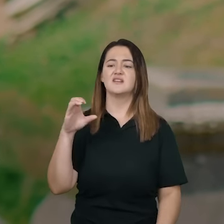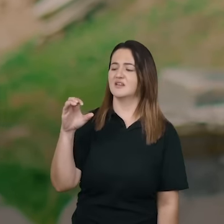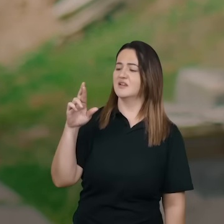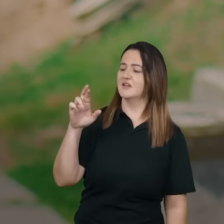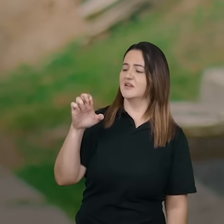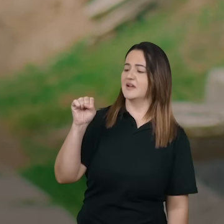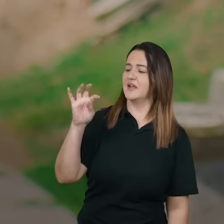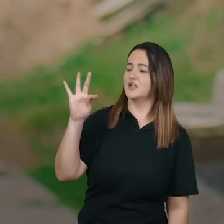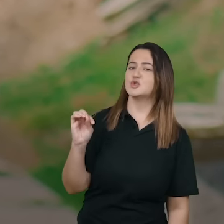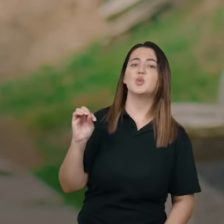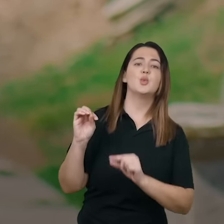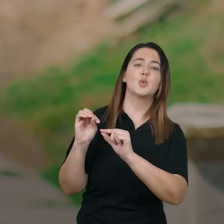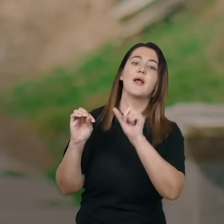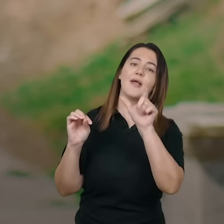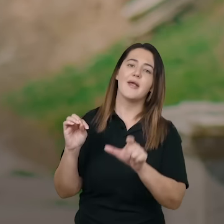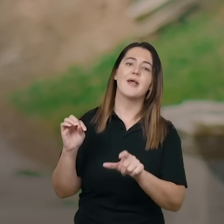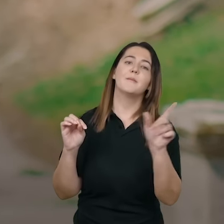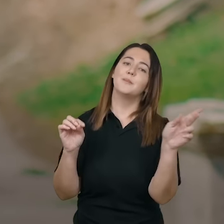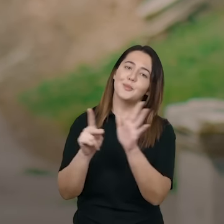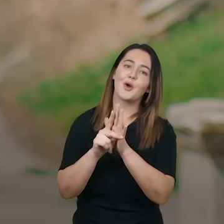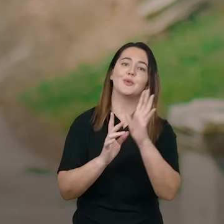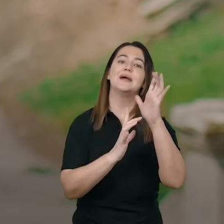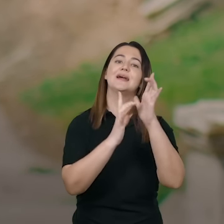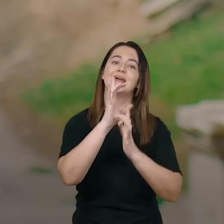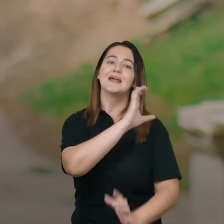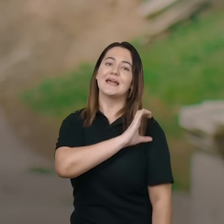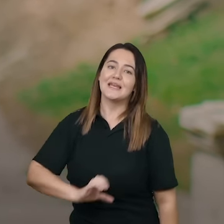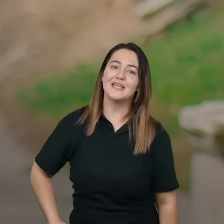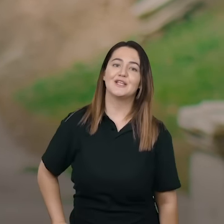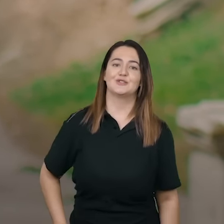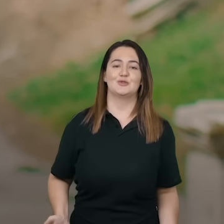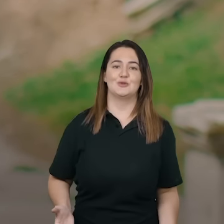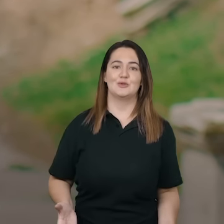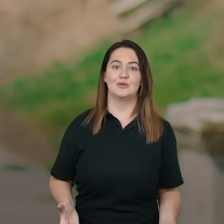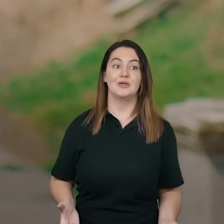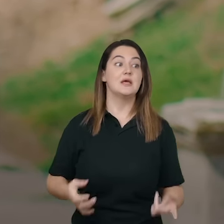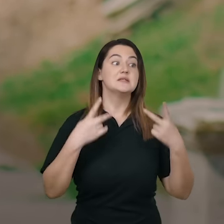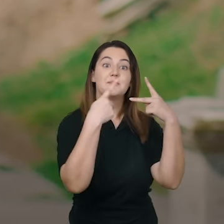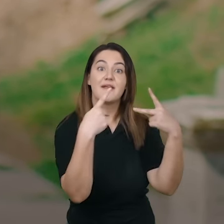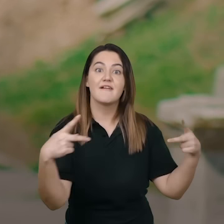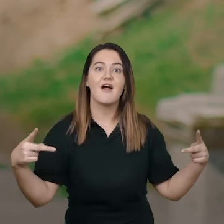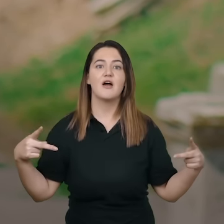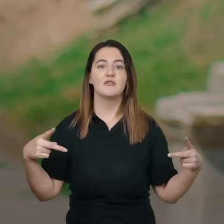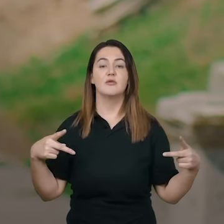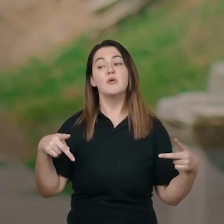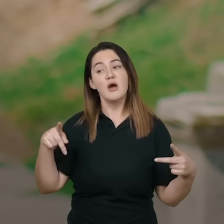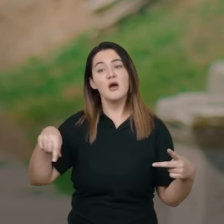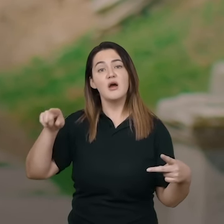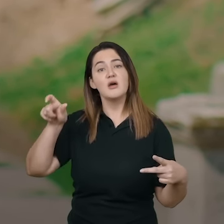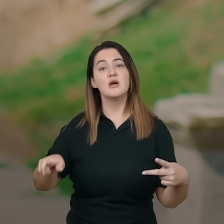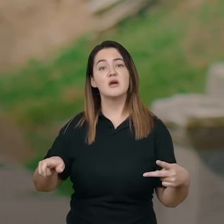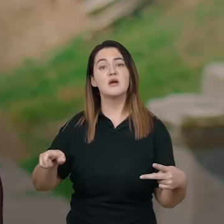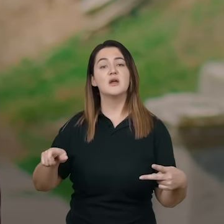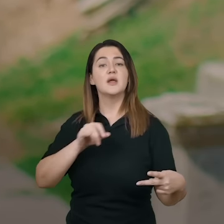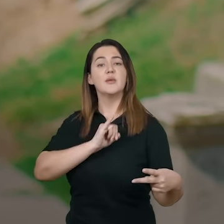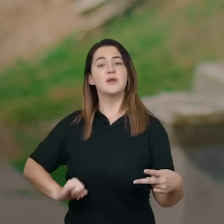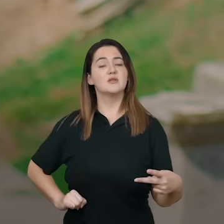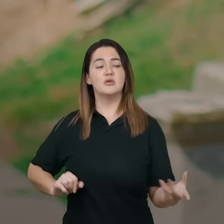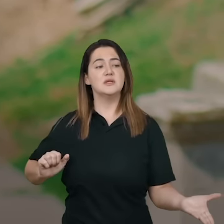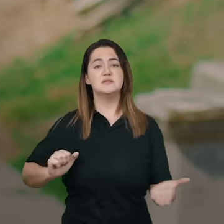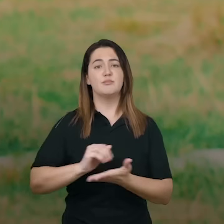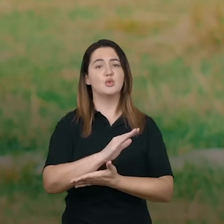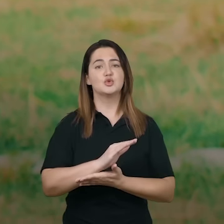Christos, em grego, Cristo, e que talvez por causa da agitação em nome de Jesus, muitos judeus foram expulsos de Roma.